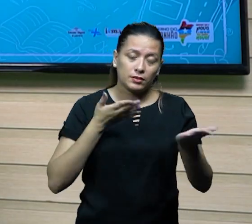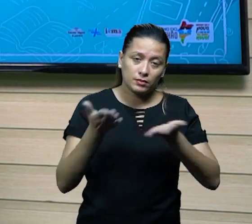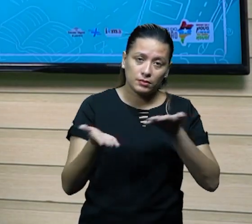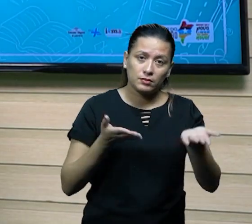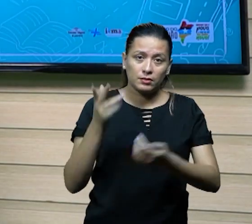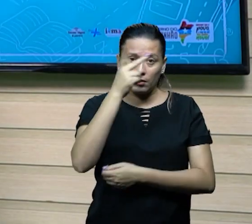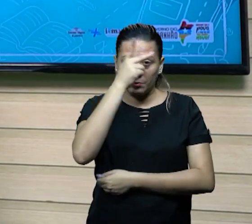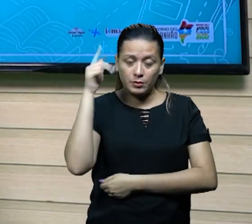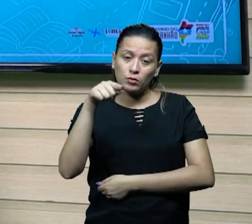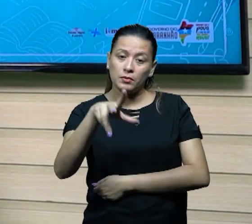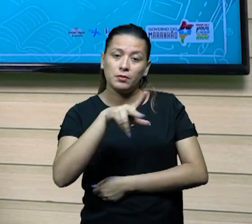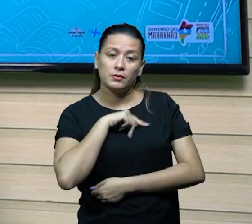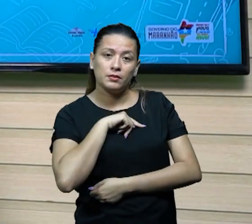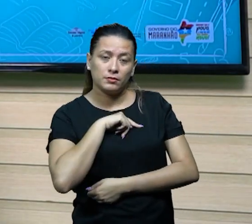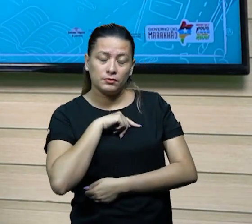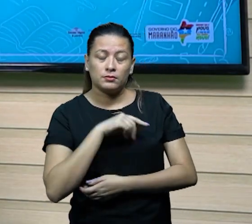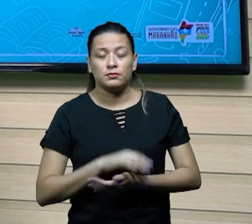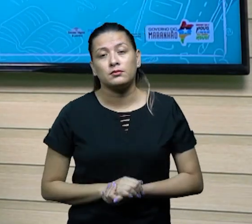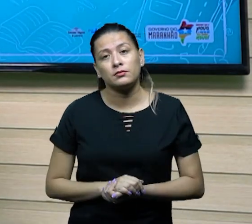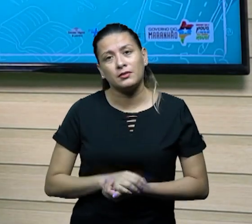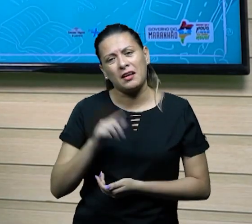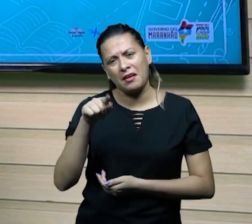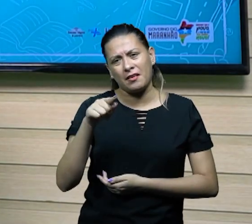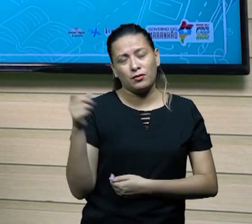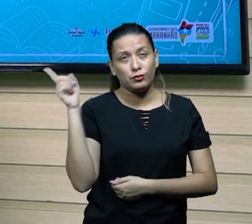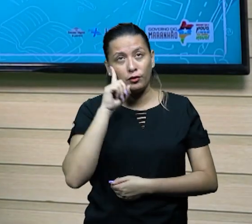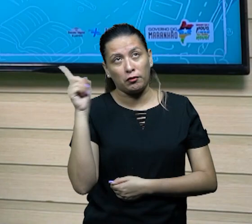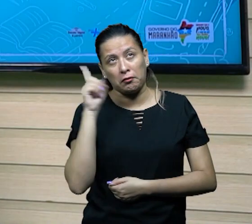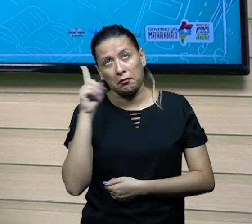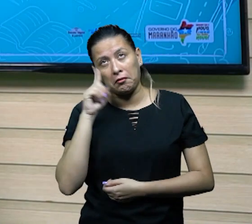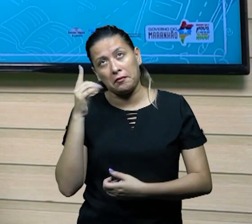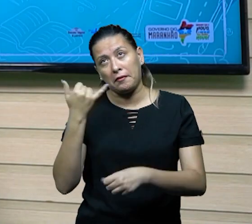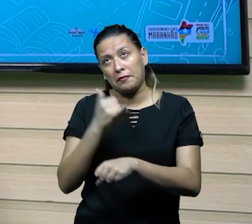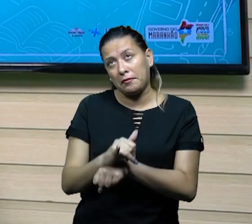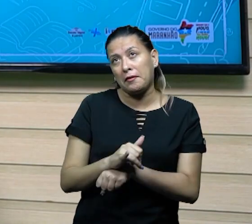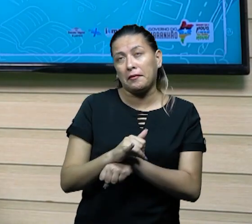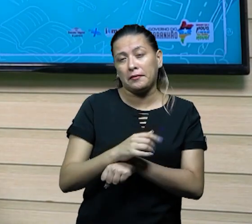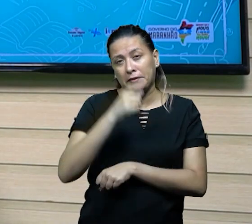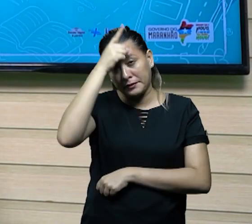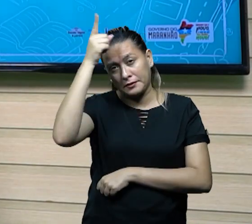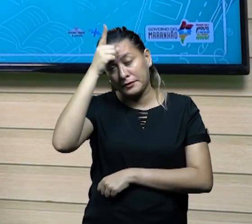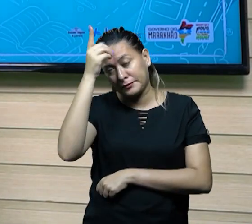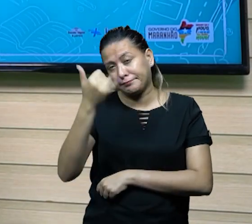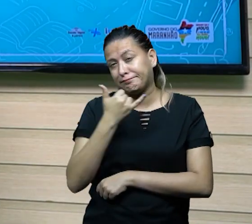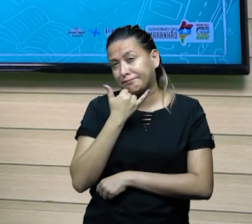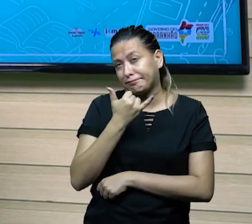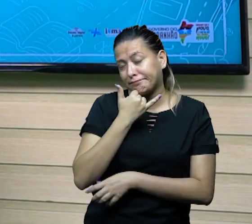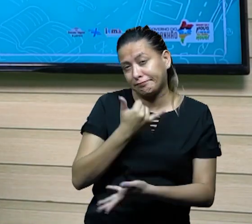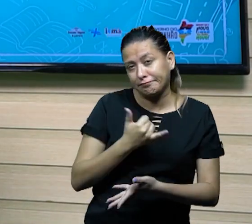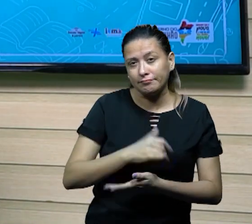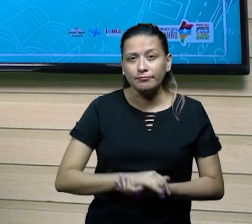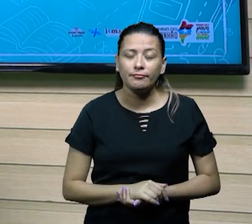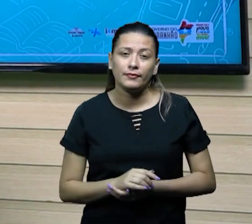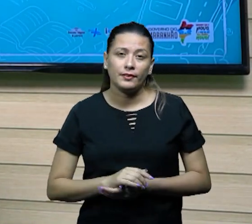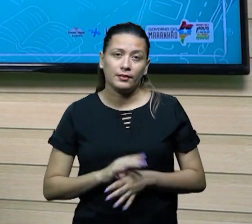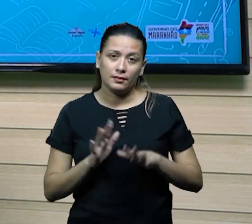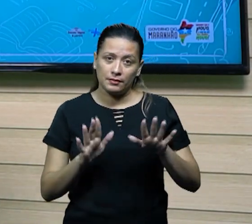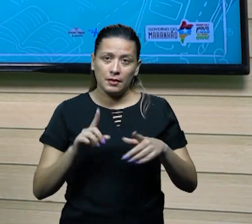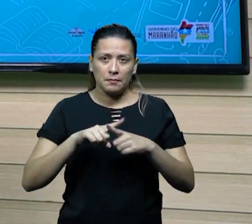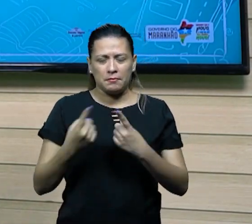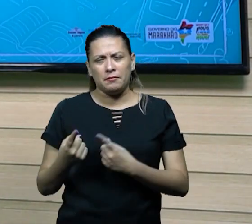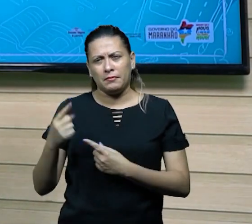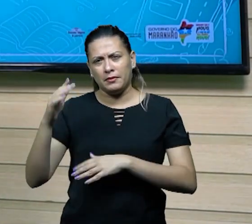justo. O que é ser justo? É você tratar a pessoa como ela merece. Aquele funcionário que todo dia falta e todo dia inventa uma